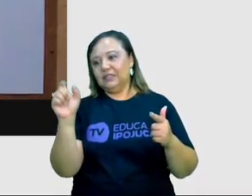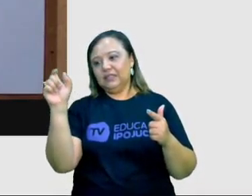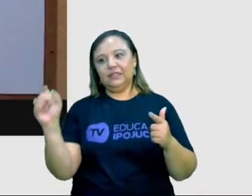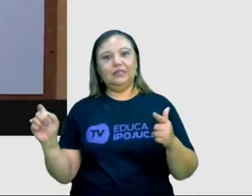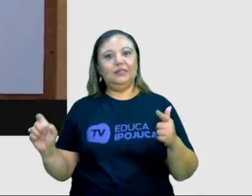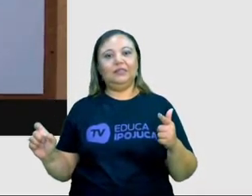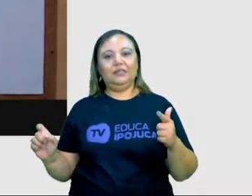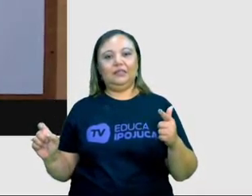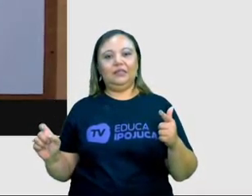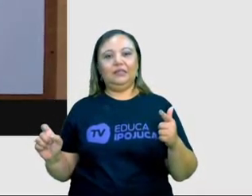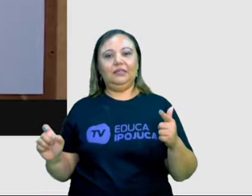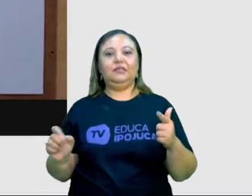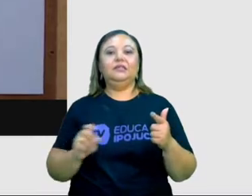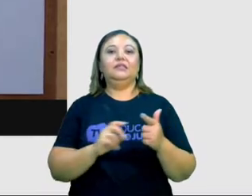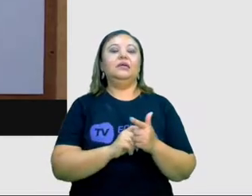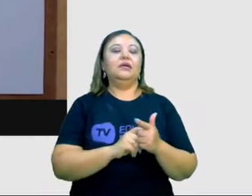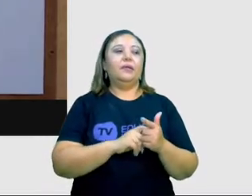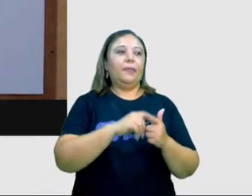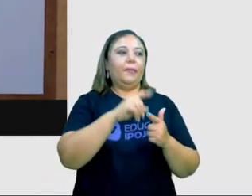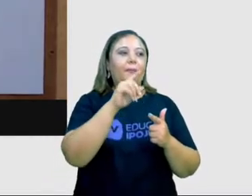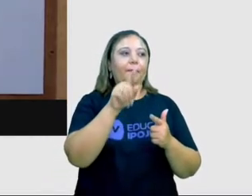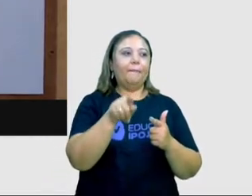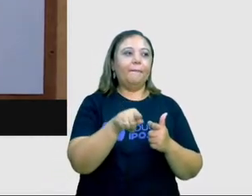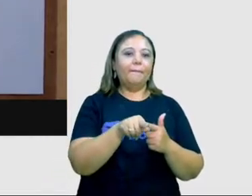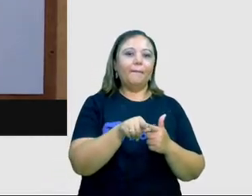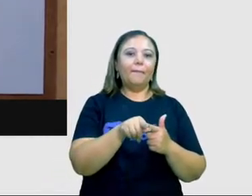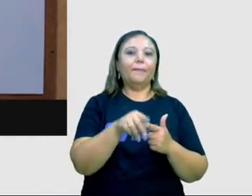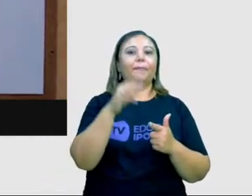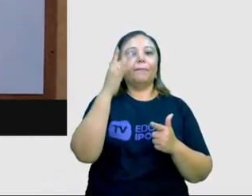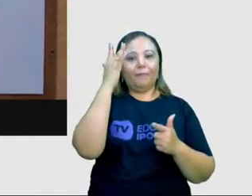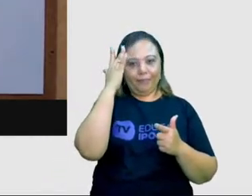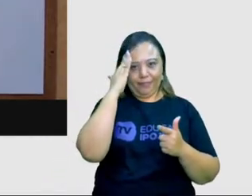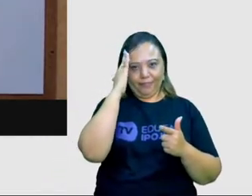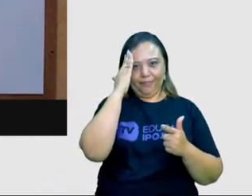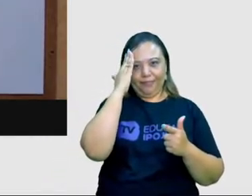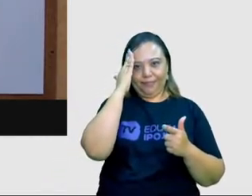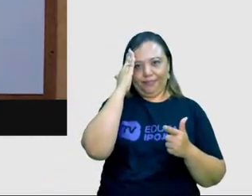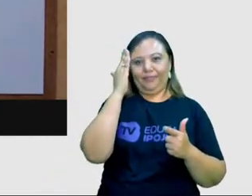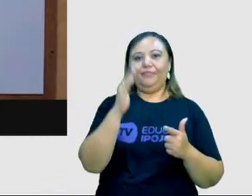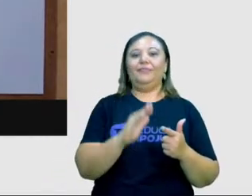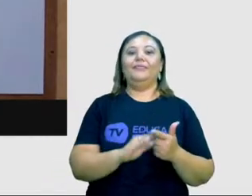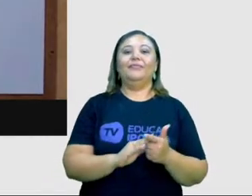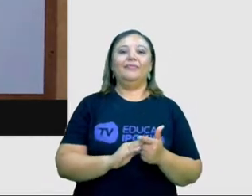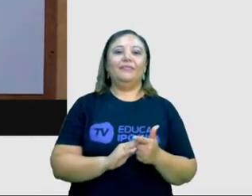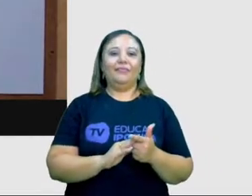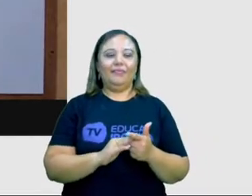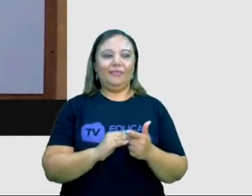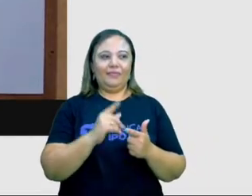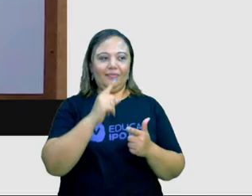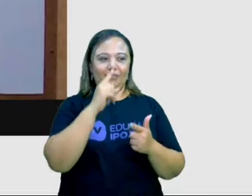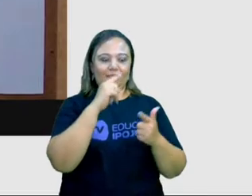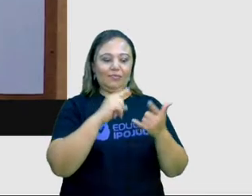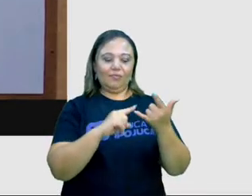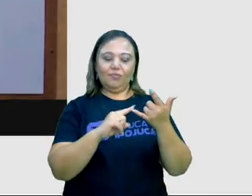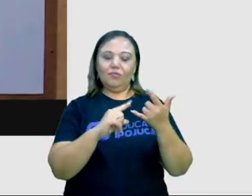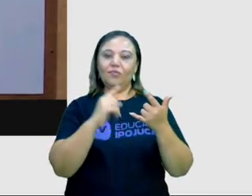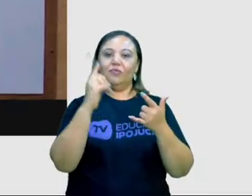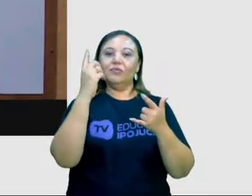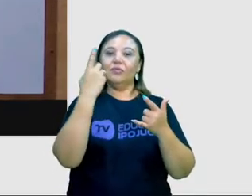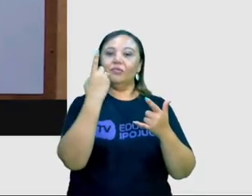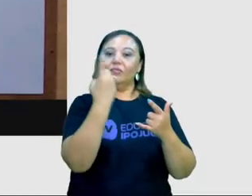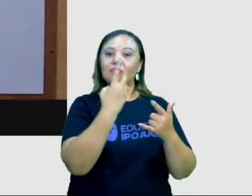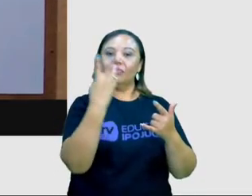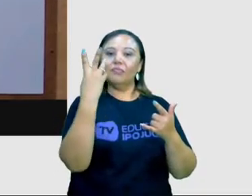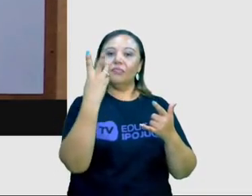por diante. Ah, professor, agora eu estou percebendo. Realmente a gente tem 1,